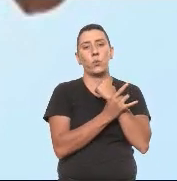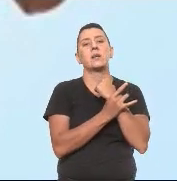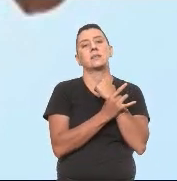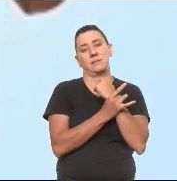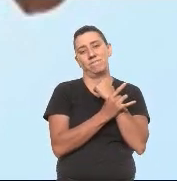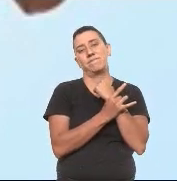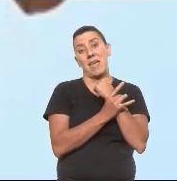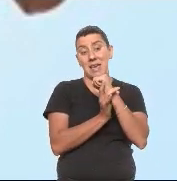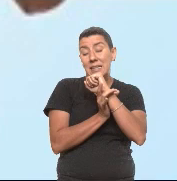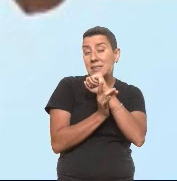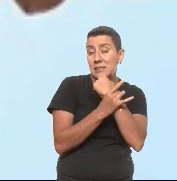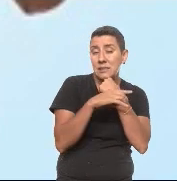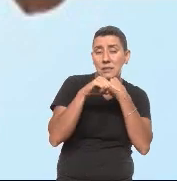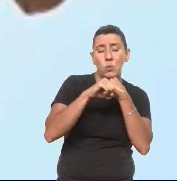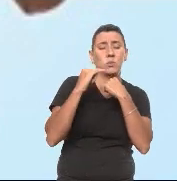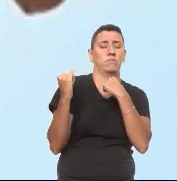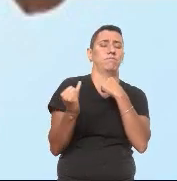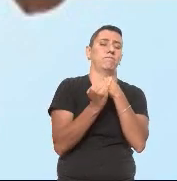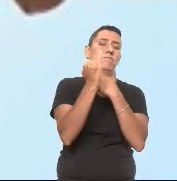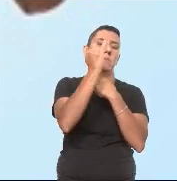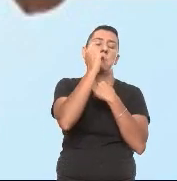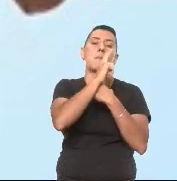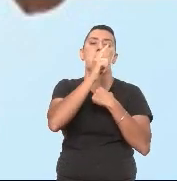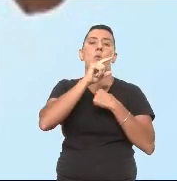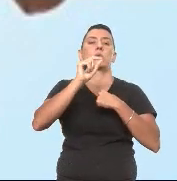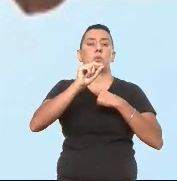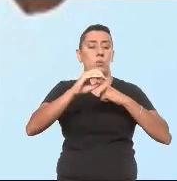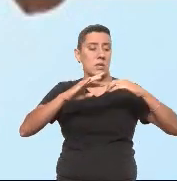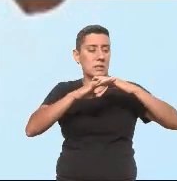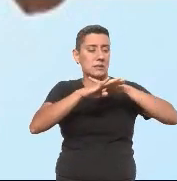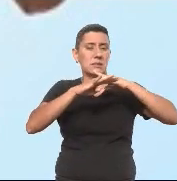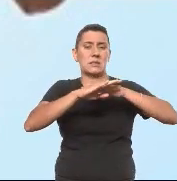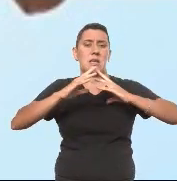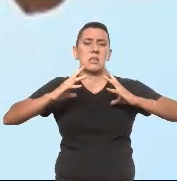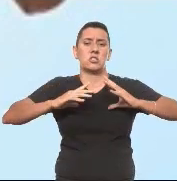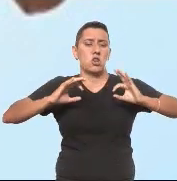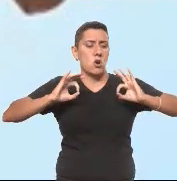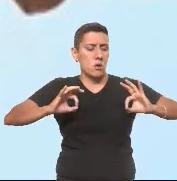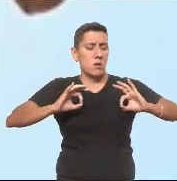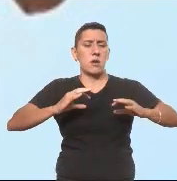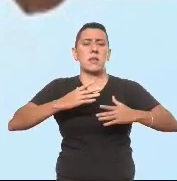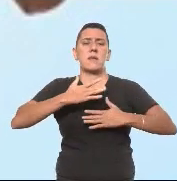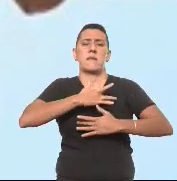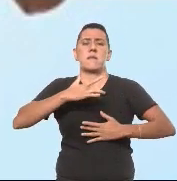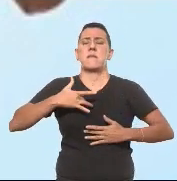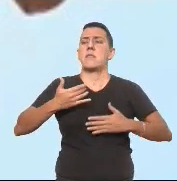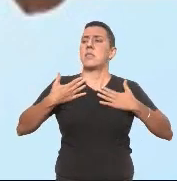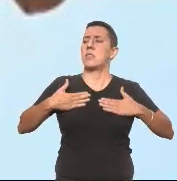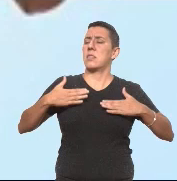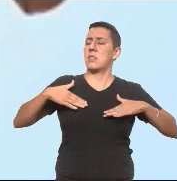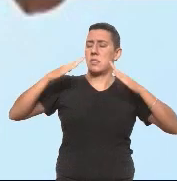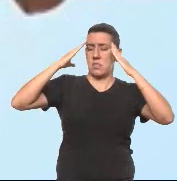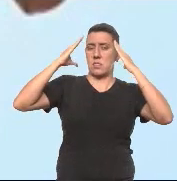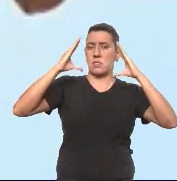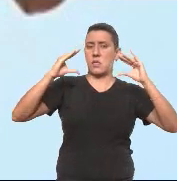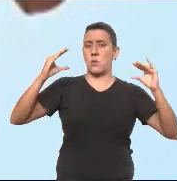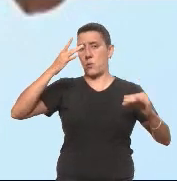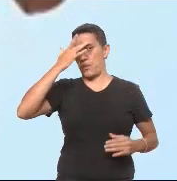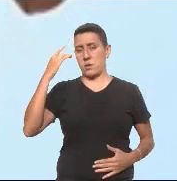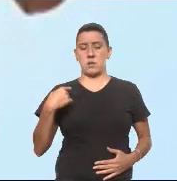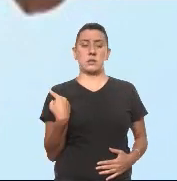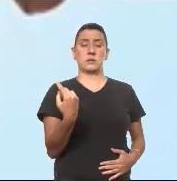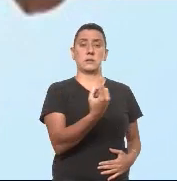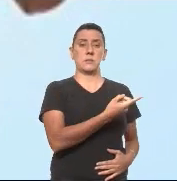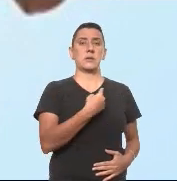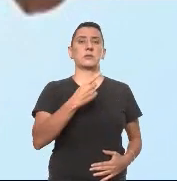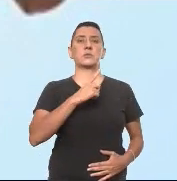para que eu consiga até cidades inteligentes de uma maneira organizada de uma maneira tranquila para que o cidadão consiga até